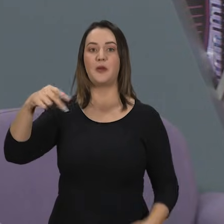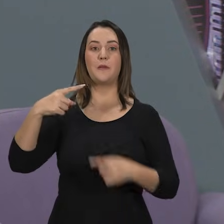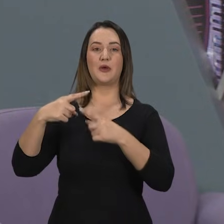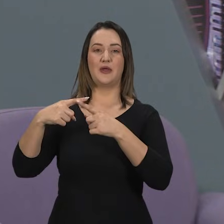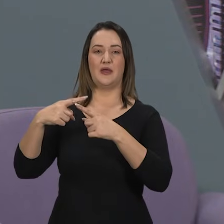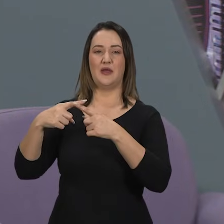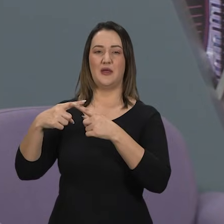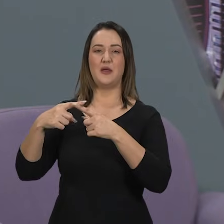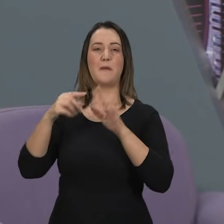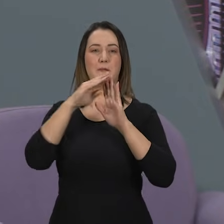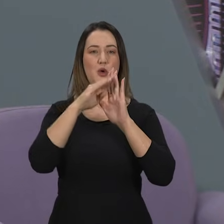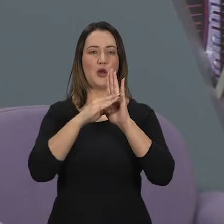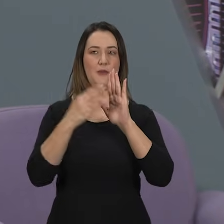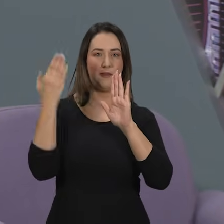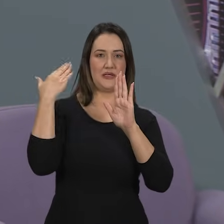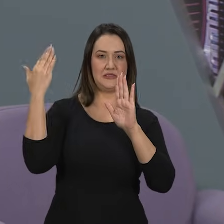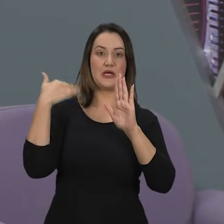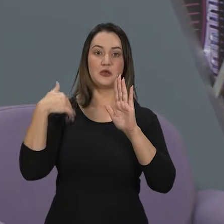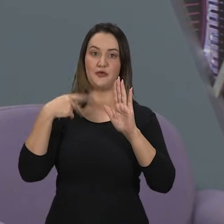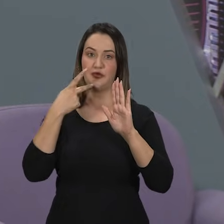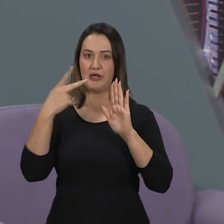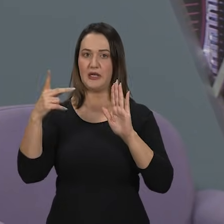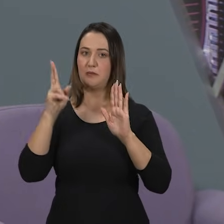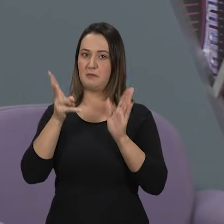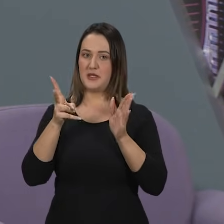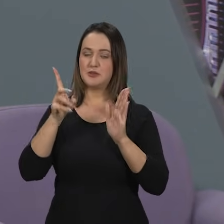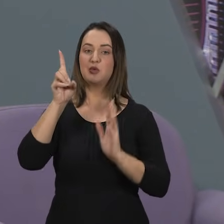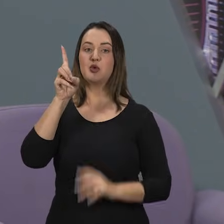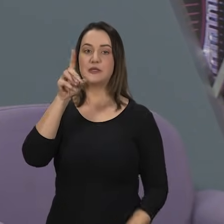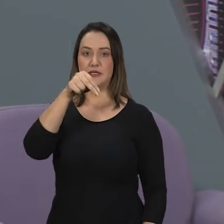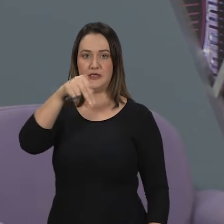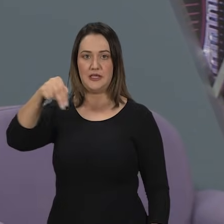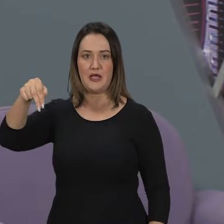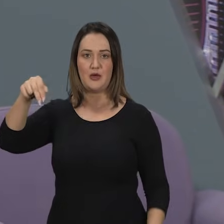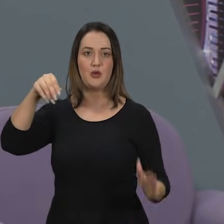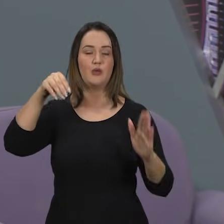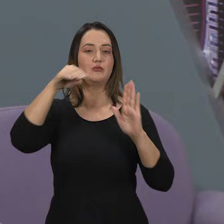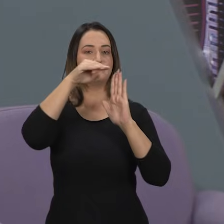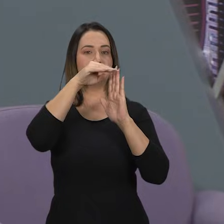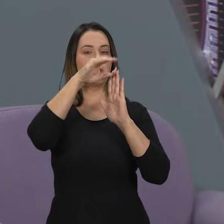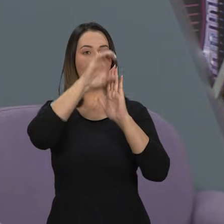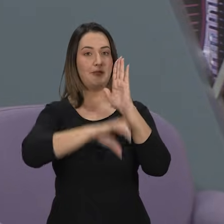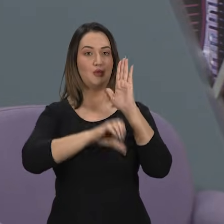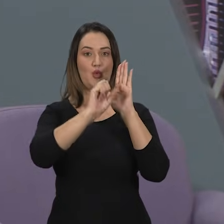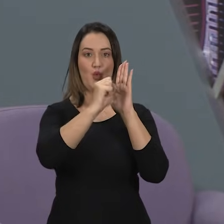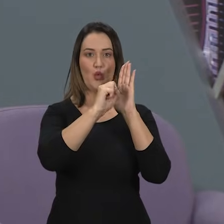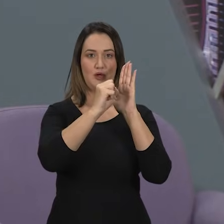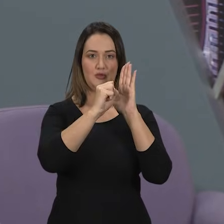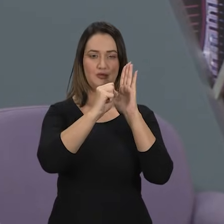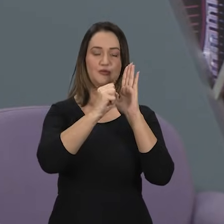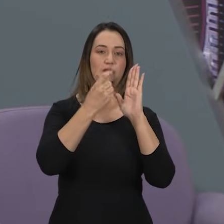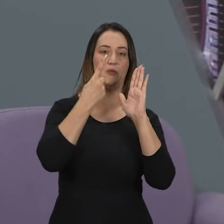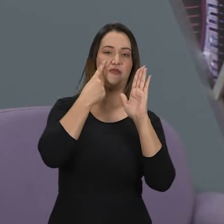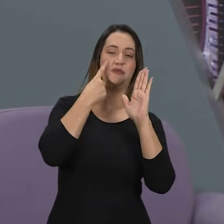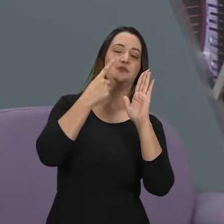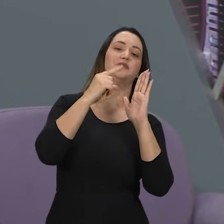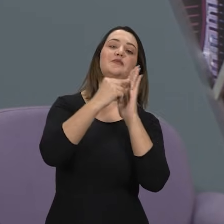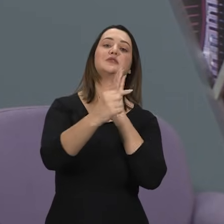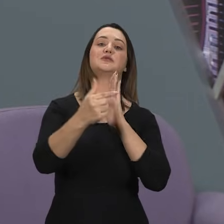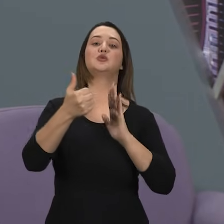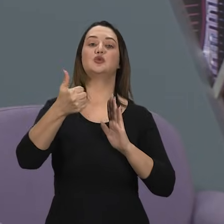Eu terminei o programa passado citando esse texto e vou começar esse aqui citando o mesmo